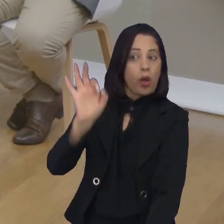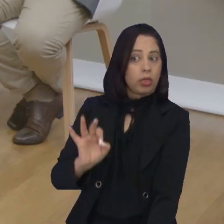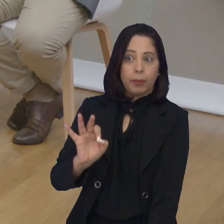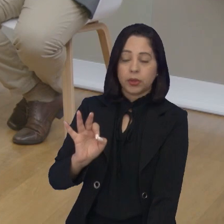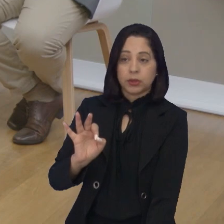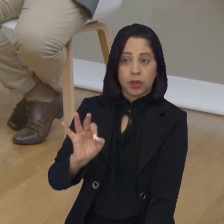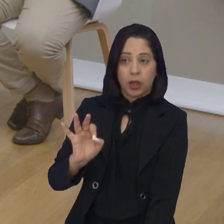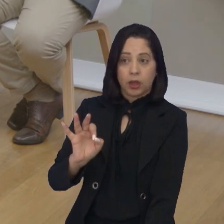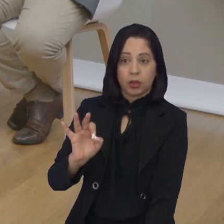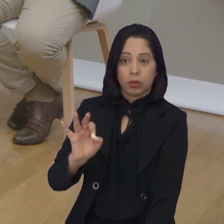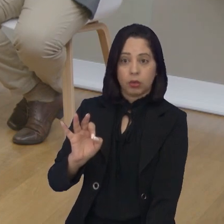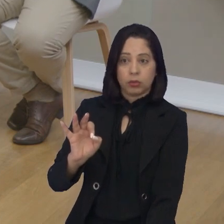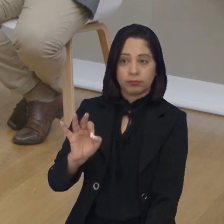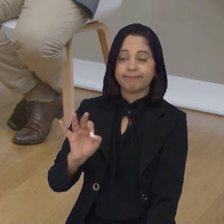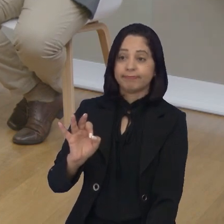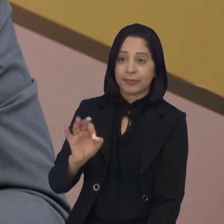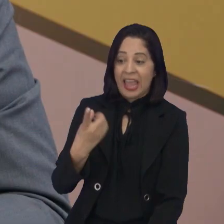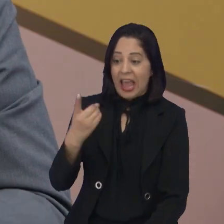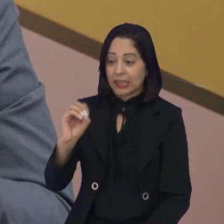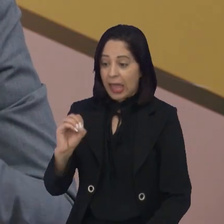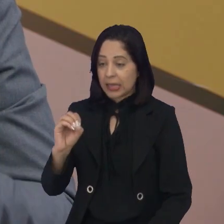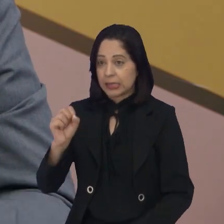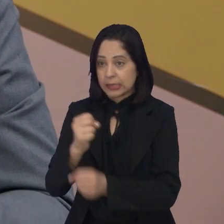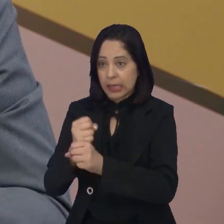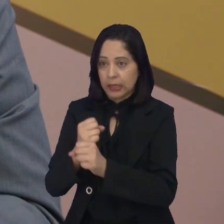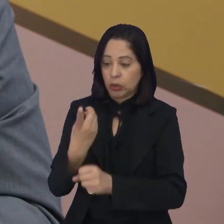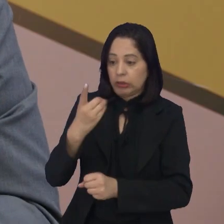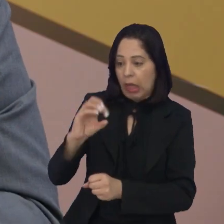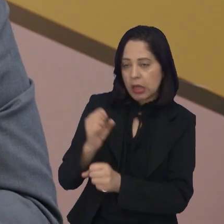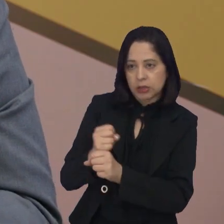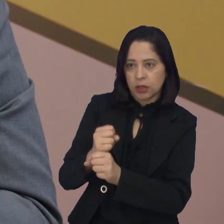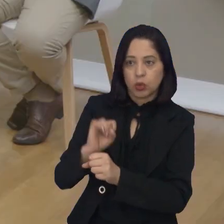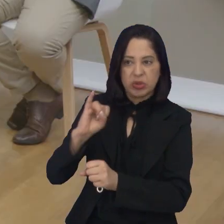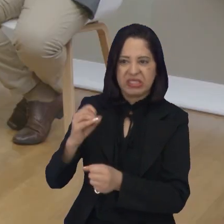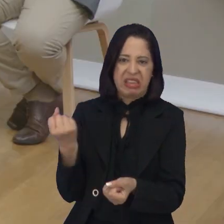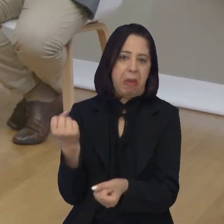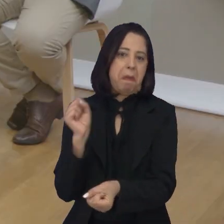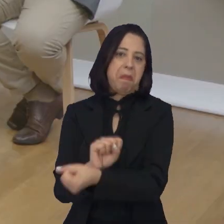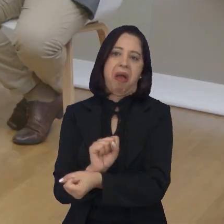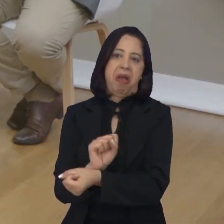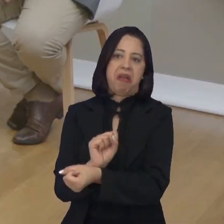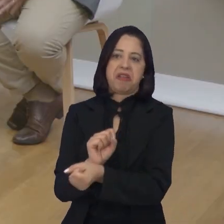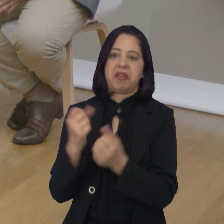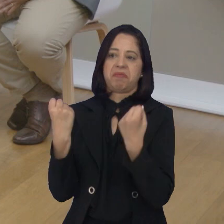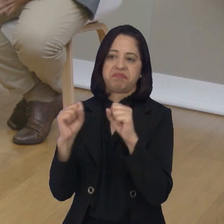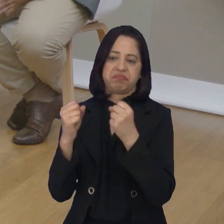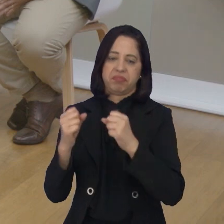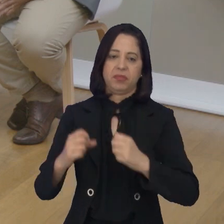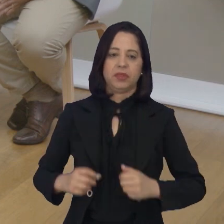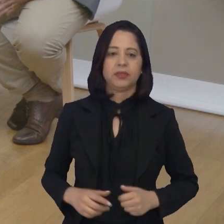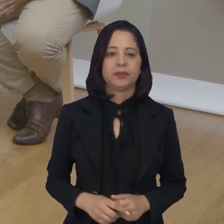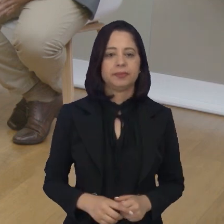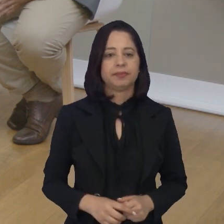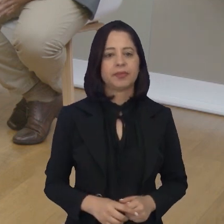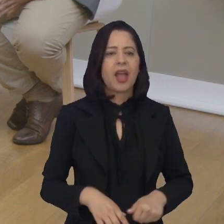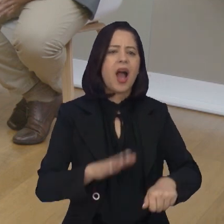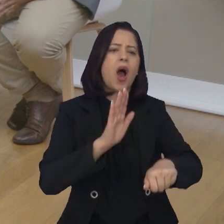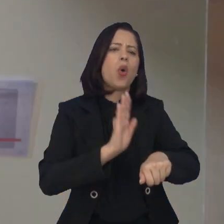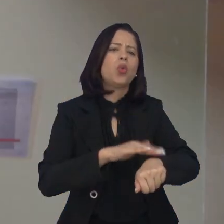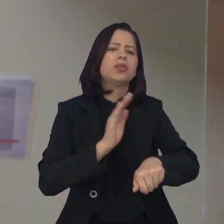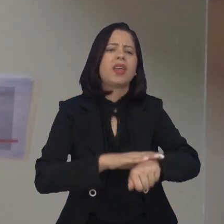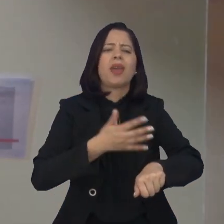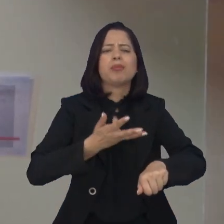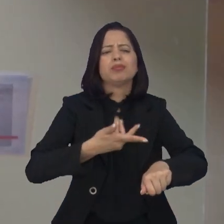década. Se não fizer nada, claro, se não fizer atividade física, se não fizer ter alimentação adequada. Doutor, nosso tempo está